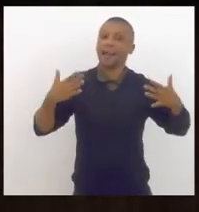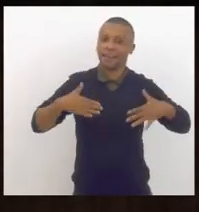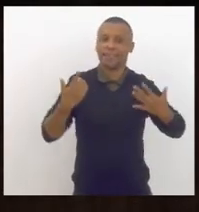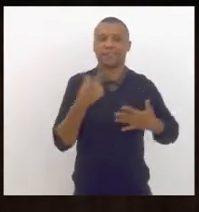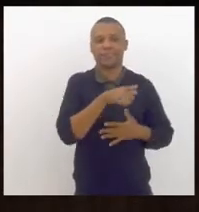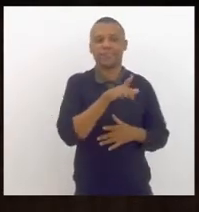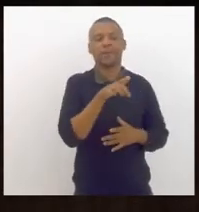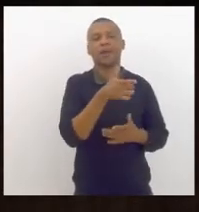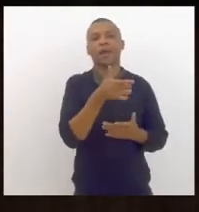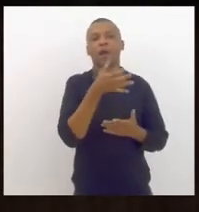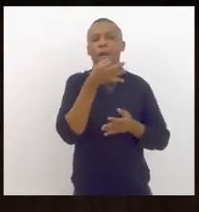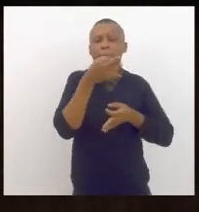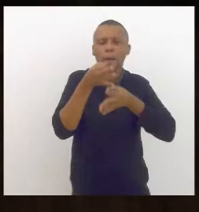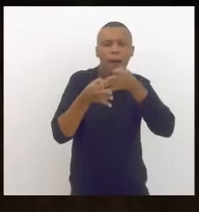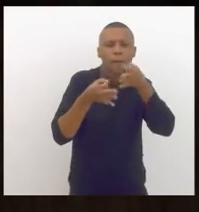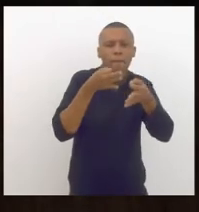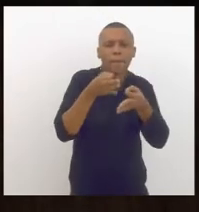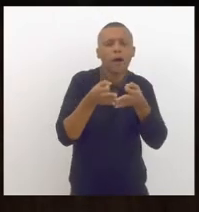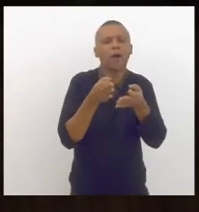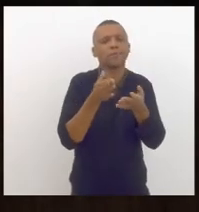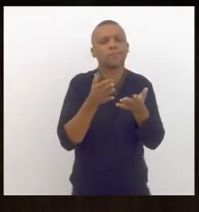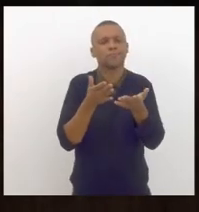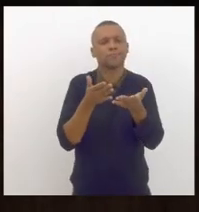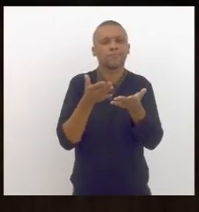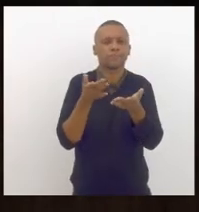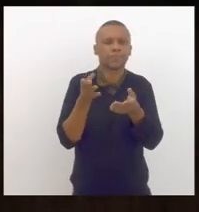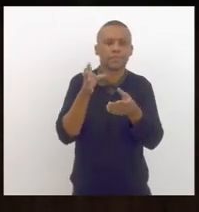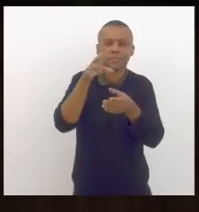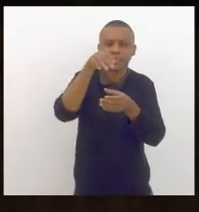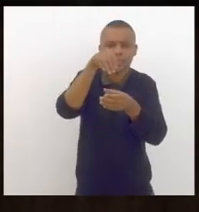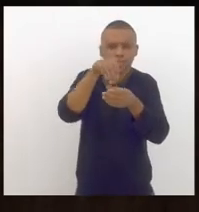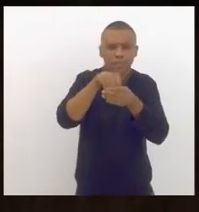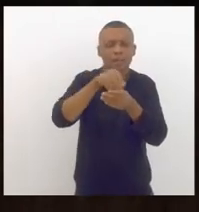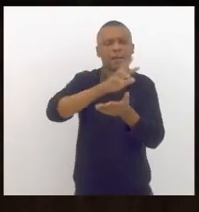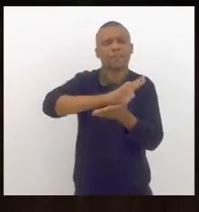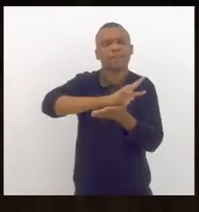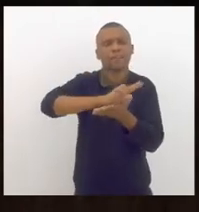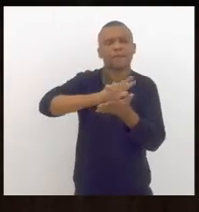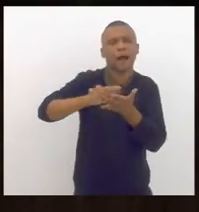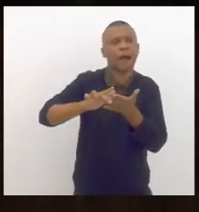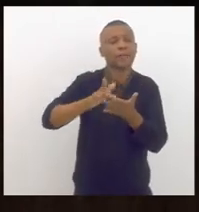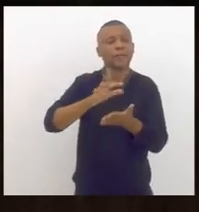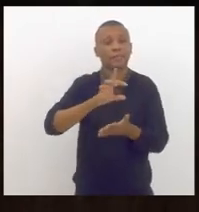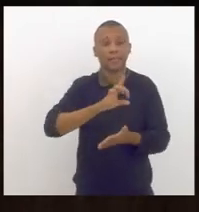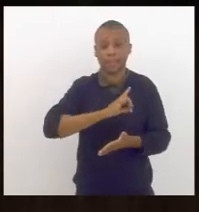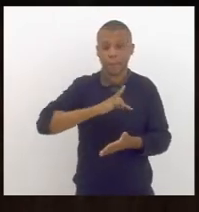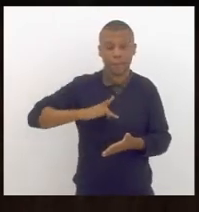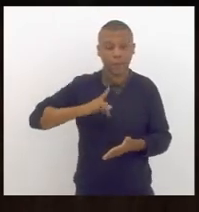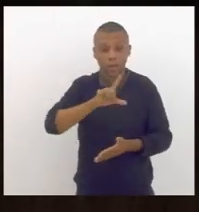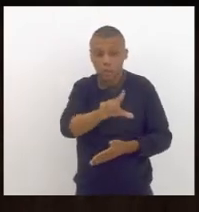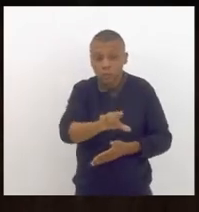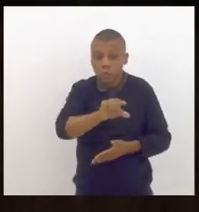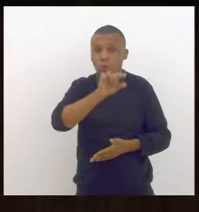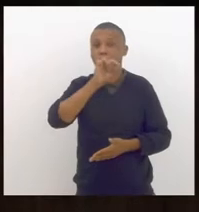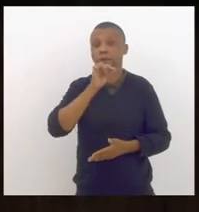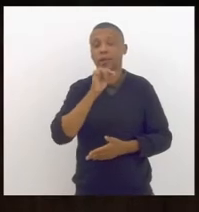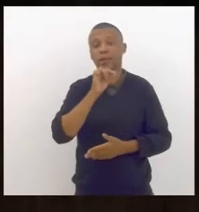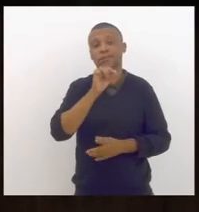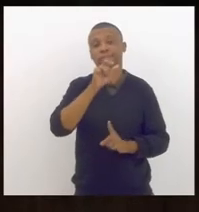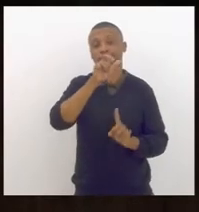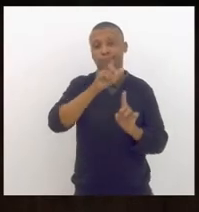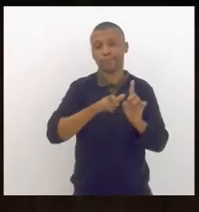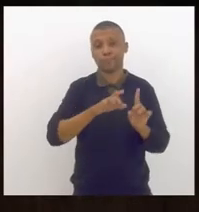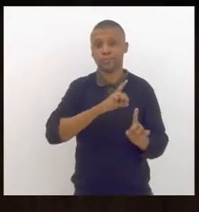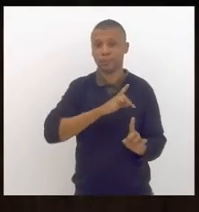colher, dentre as várias defensoras públicas existentes no Estado do Rio de Janeiro,